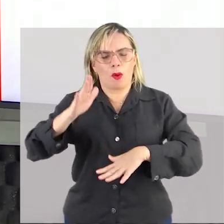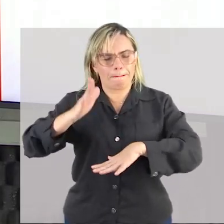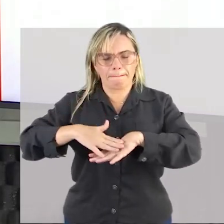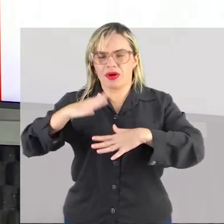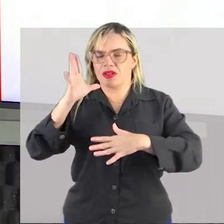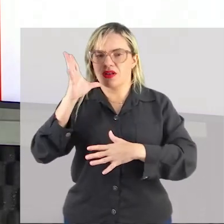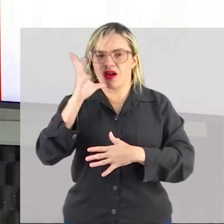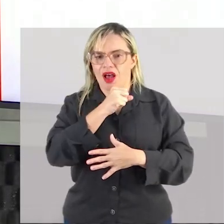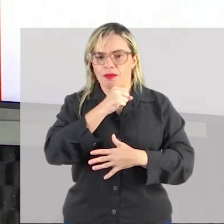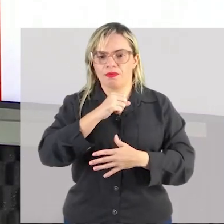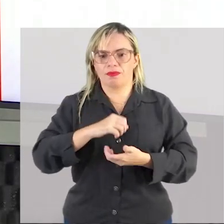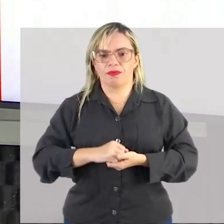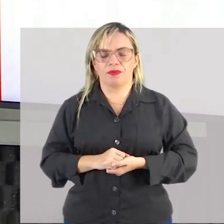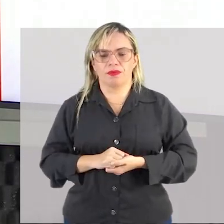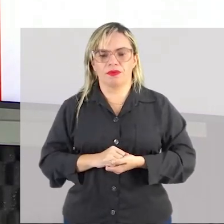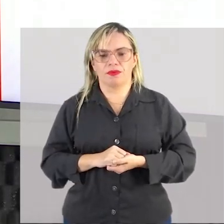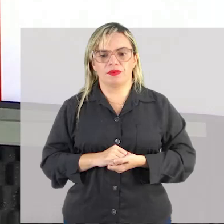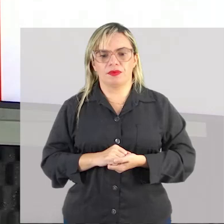rápida.